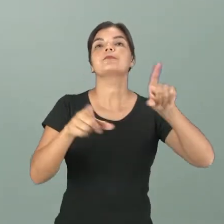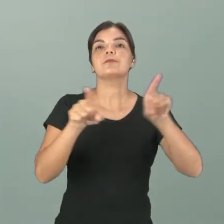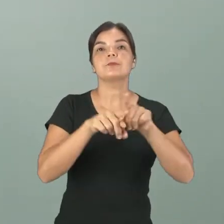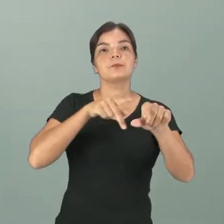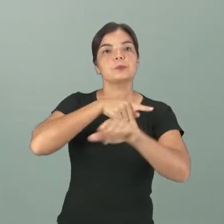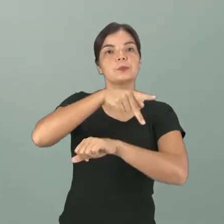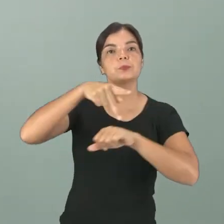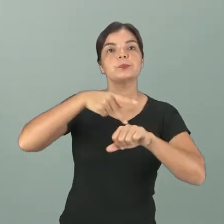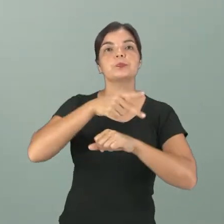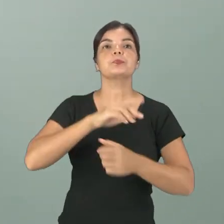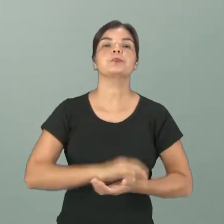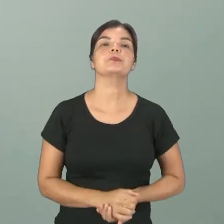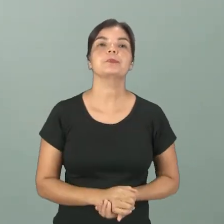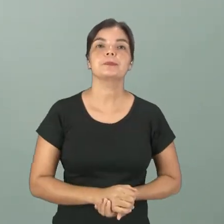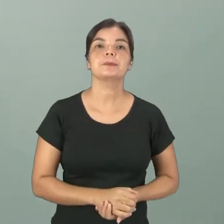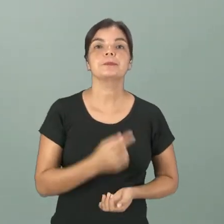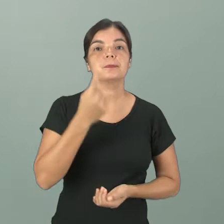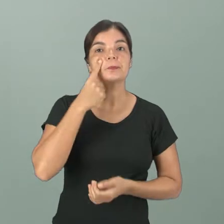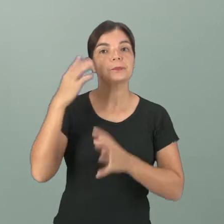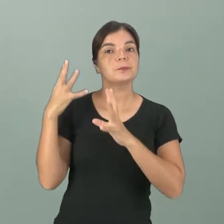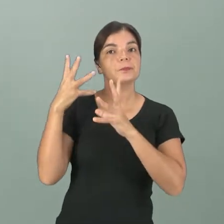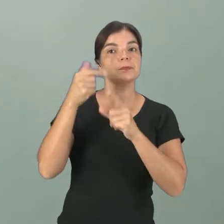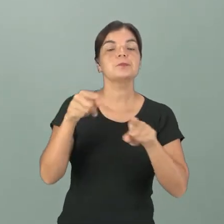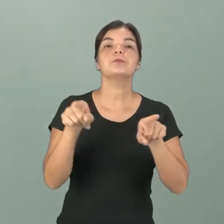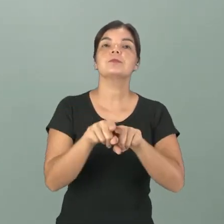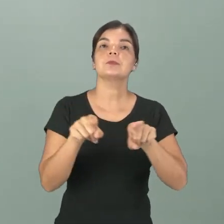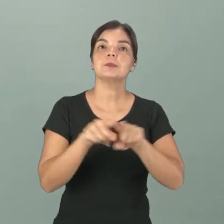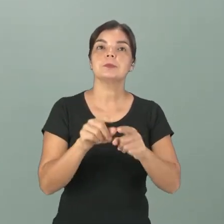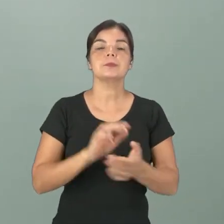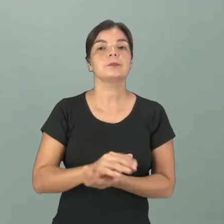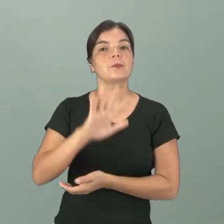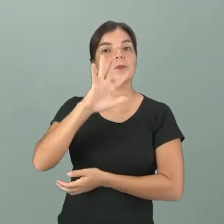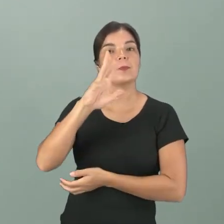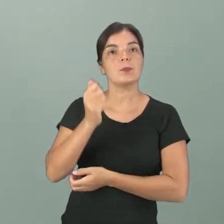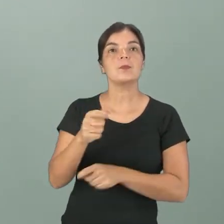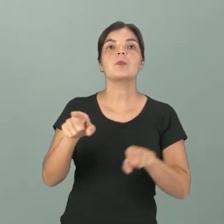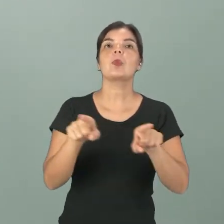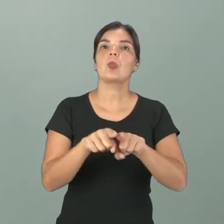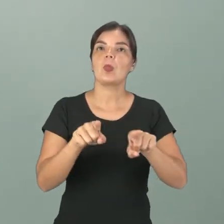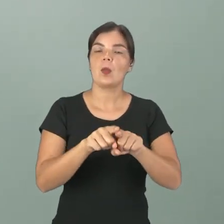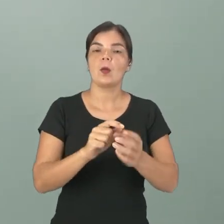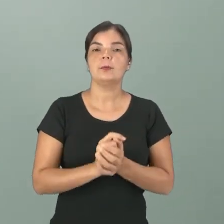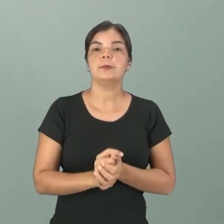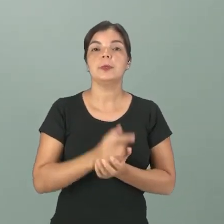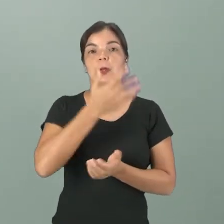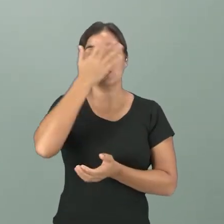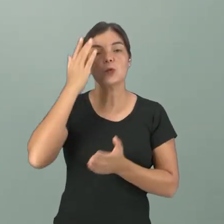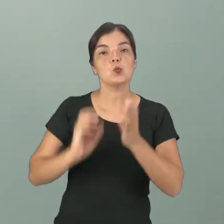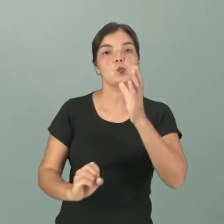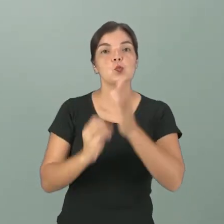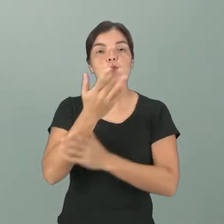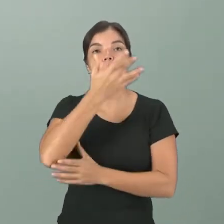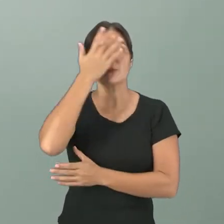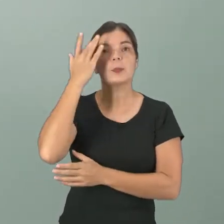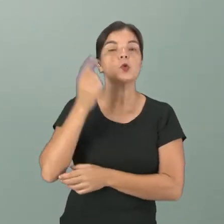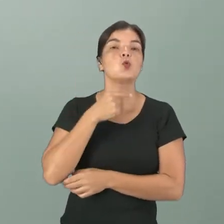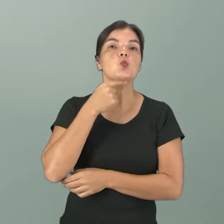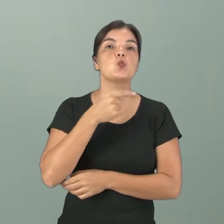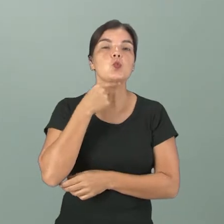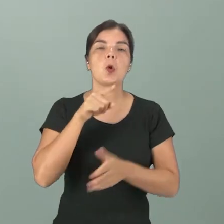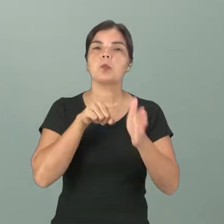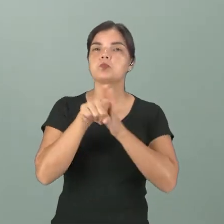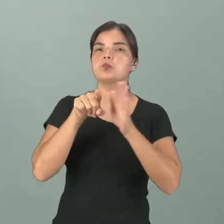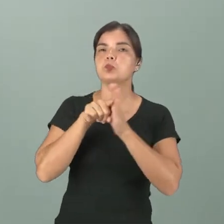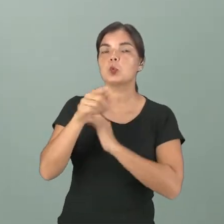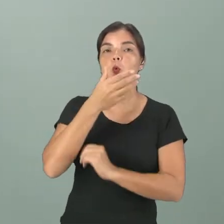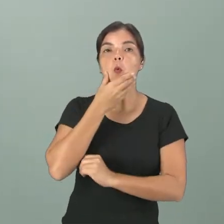esses países. Vamos recordar também, gente, que a África é o berço da humanidade. Ninguém mais